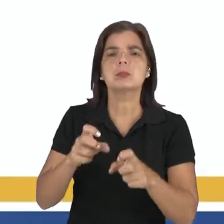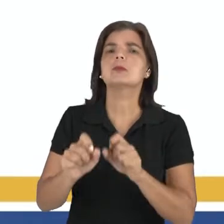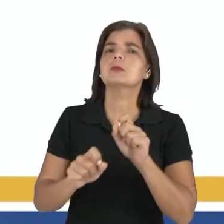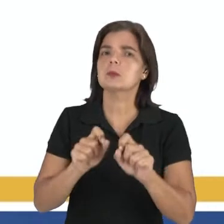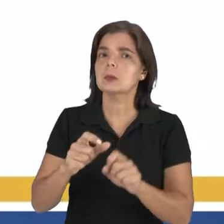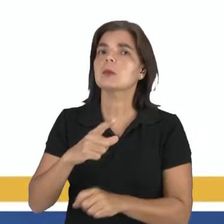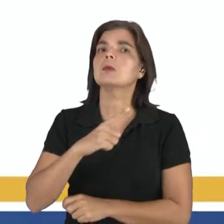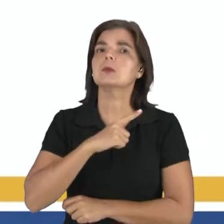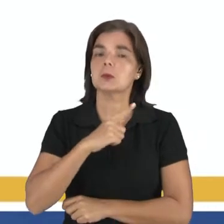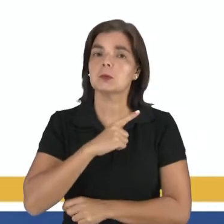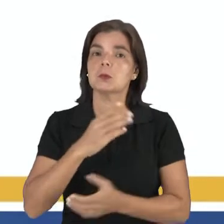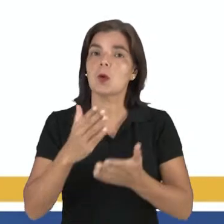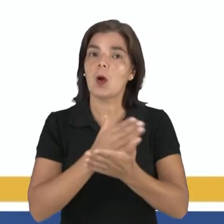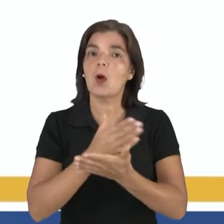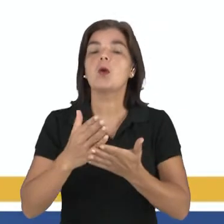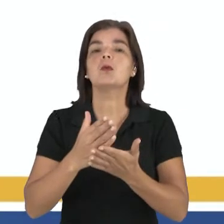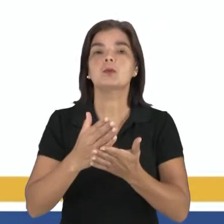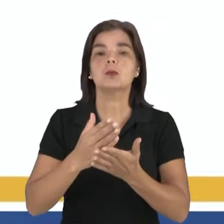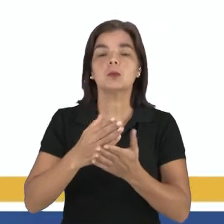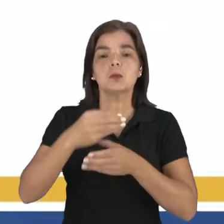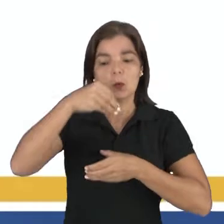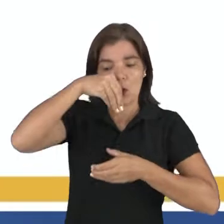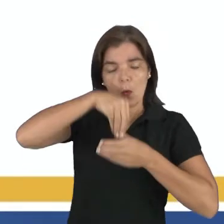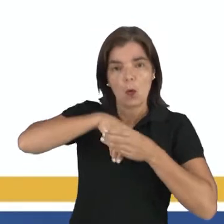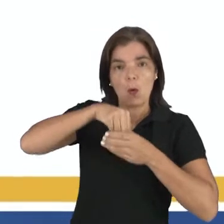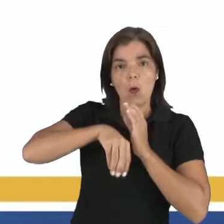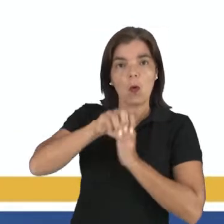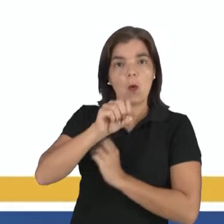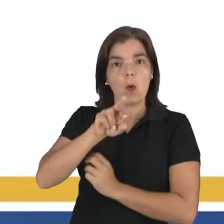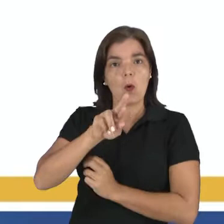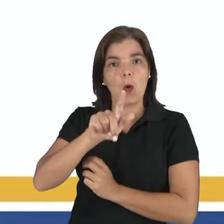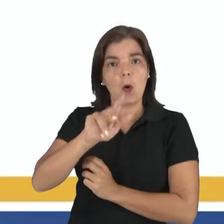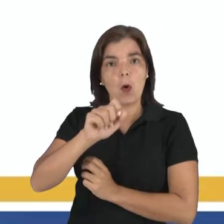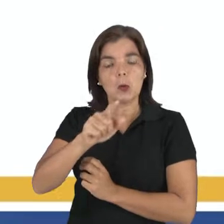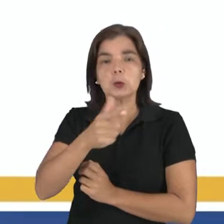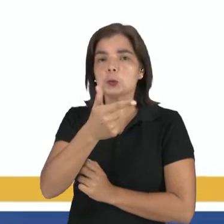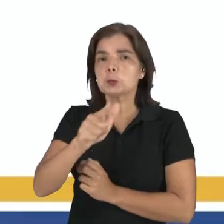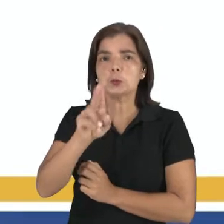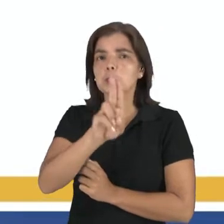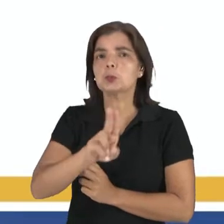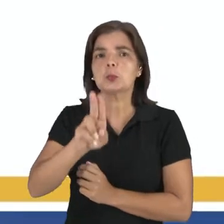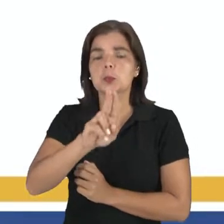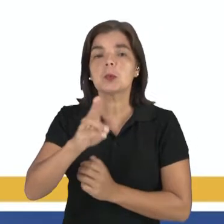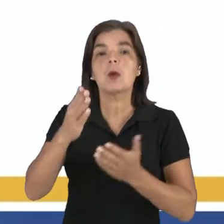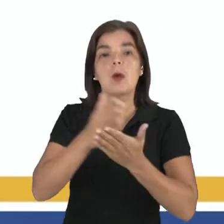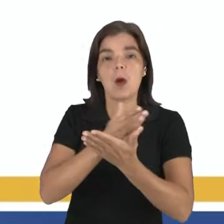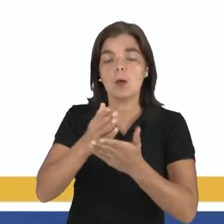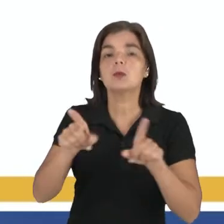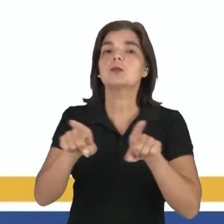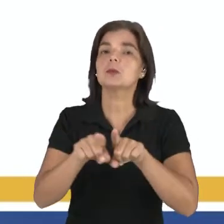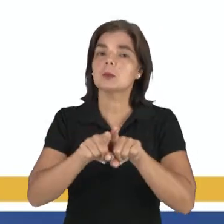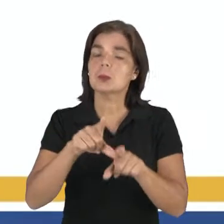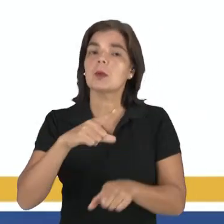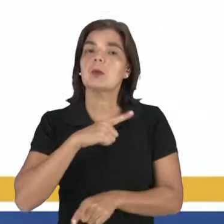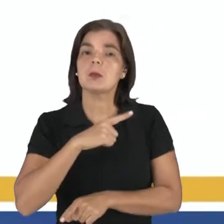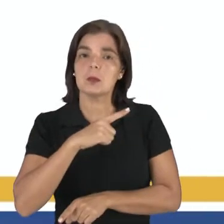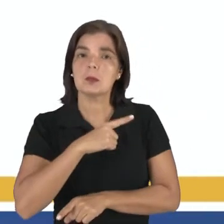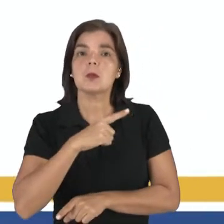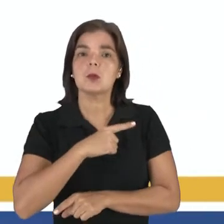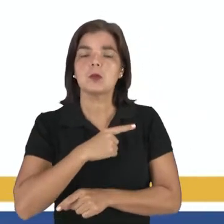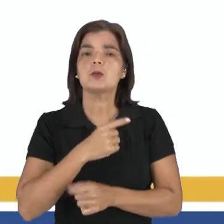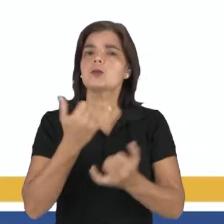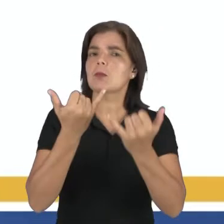que eles possuíam alguns órgãos que pareciam não ter utilidade. E alguns deles também possuíam